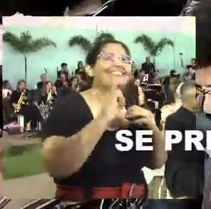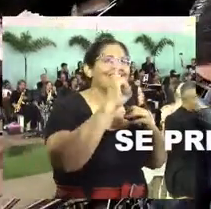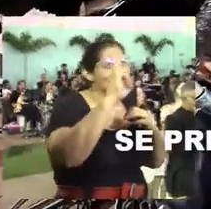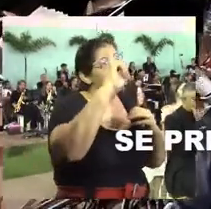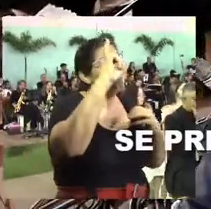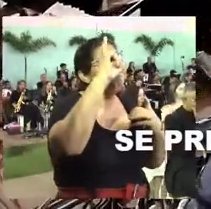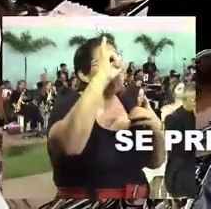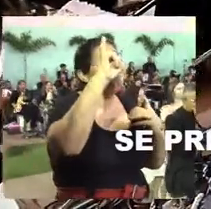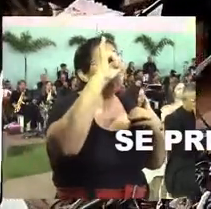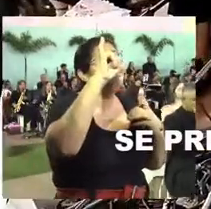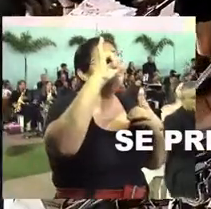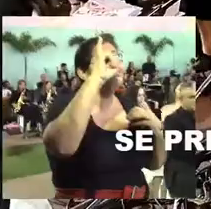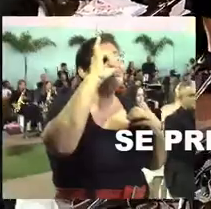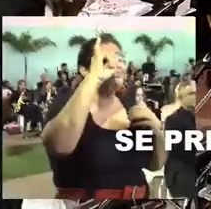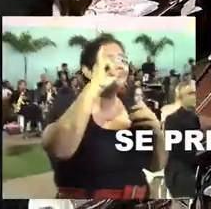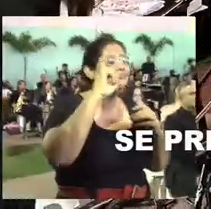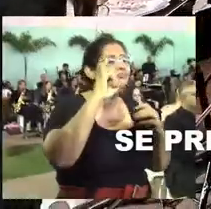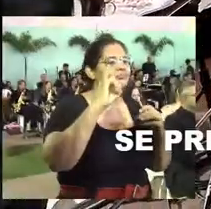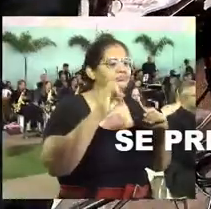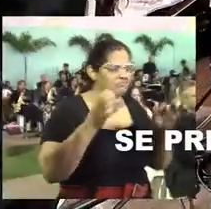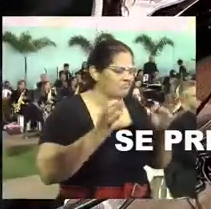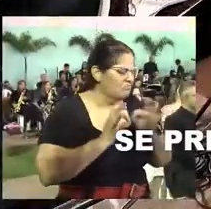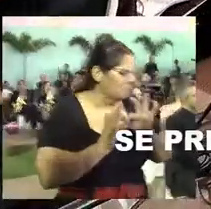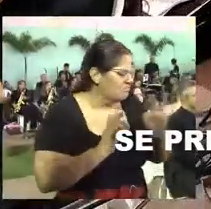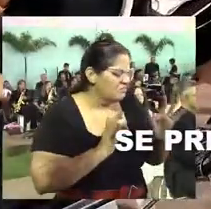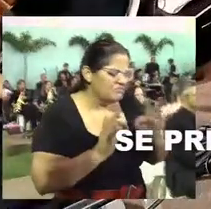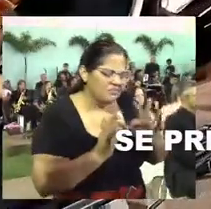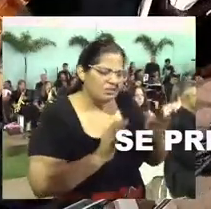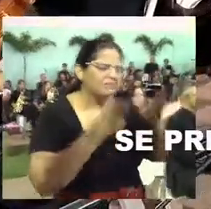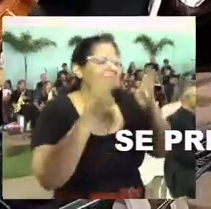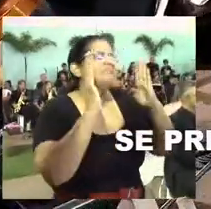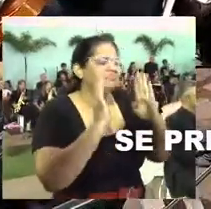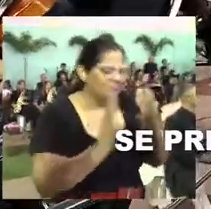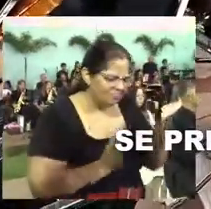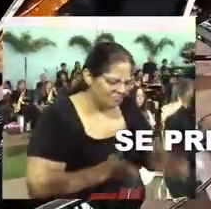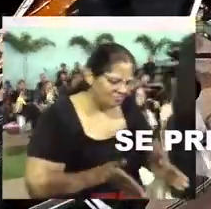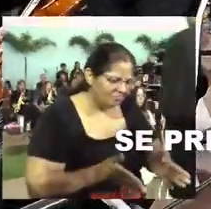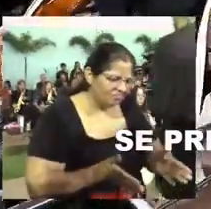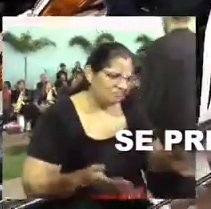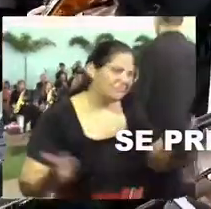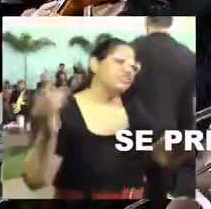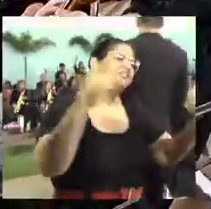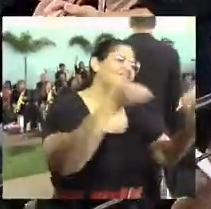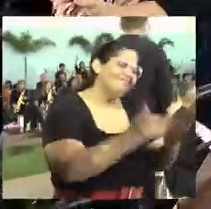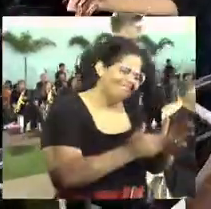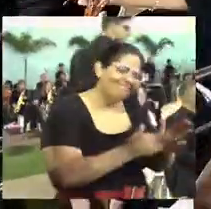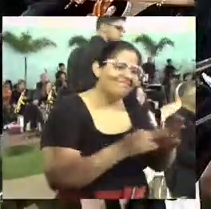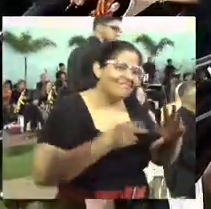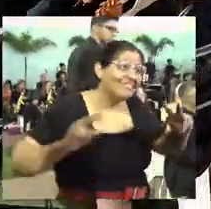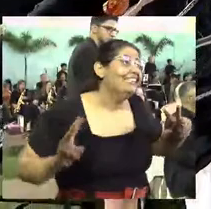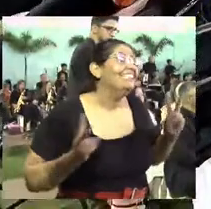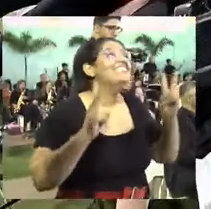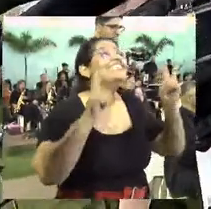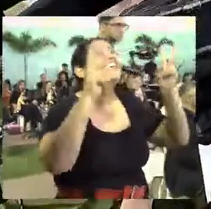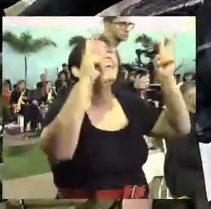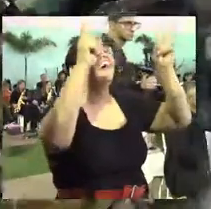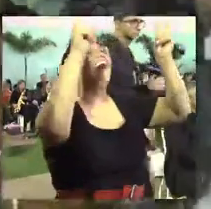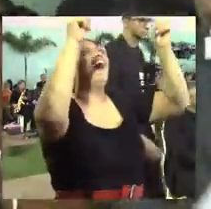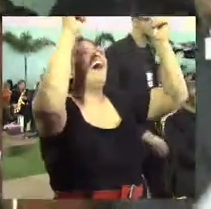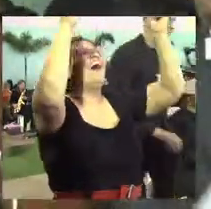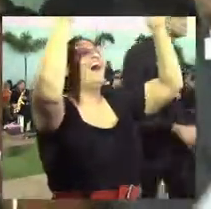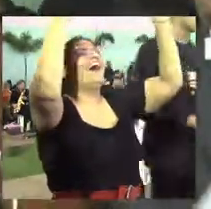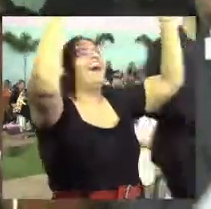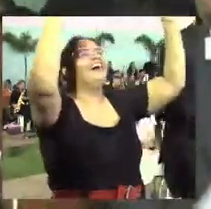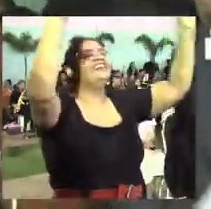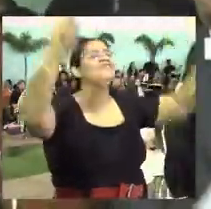não Se prepare porque já está chegando sua vitória só